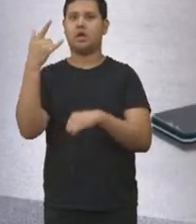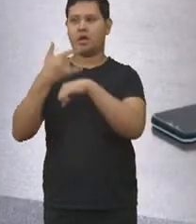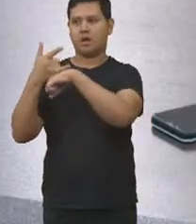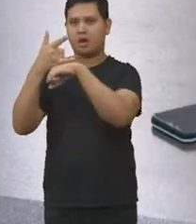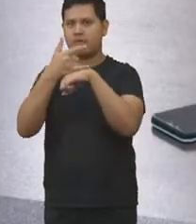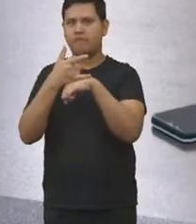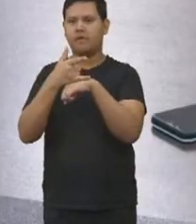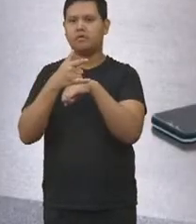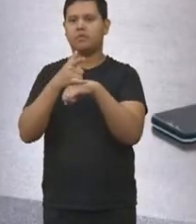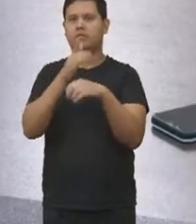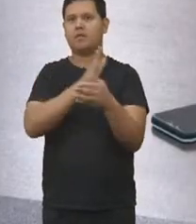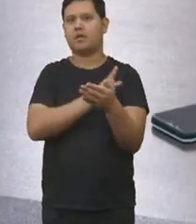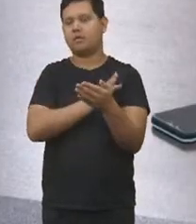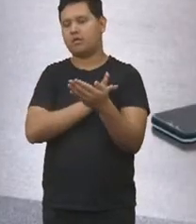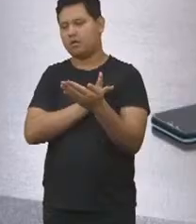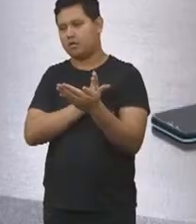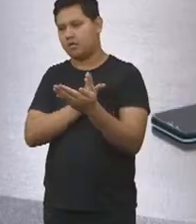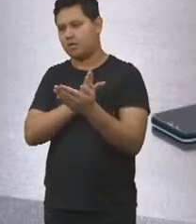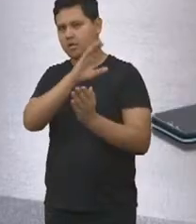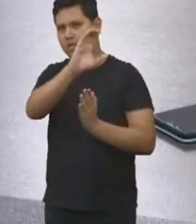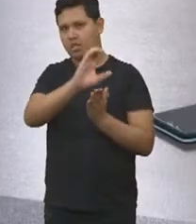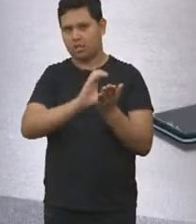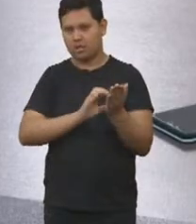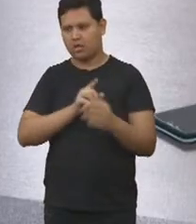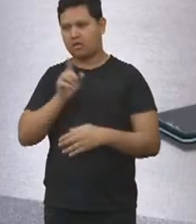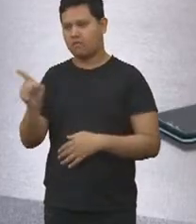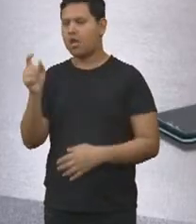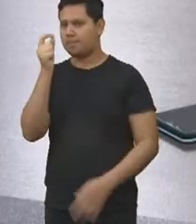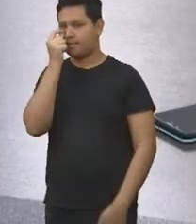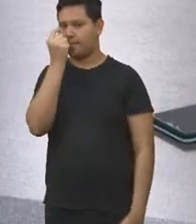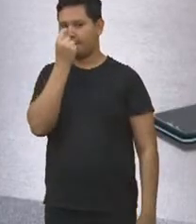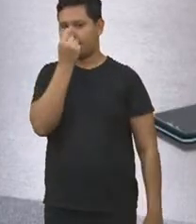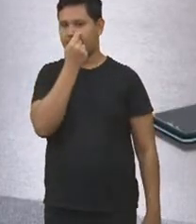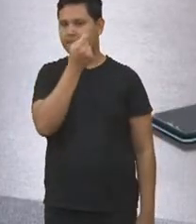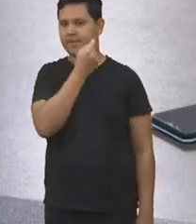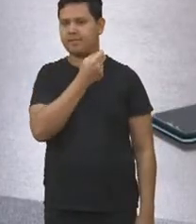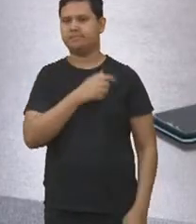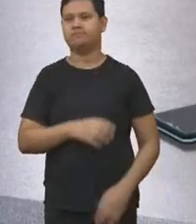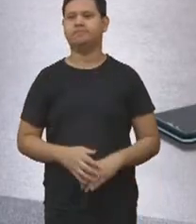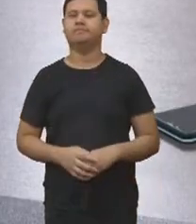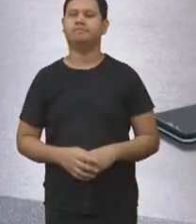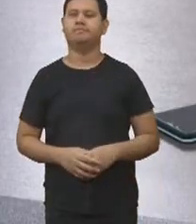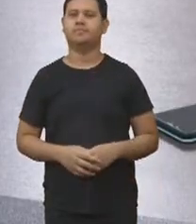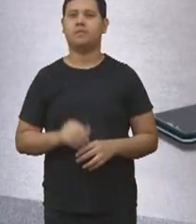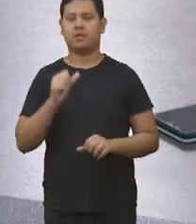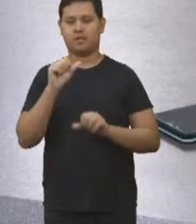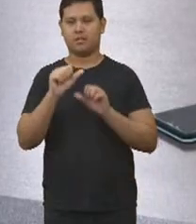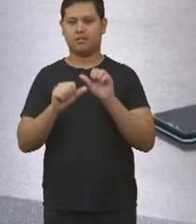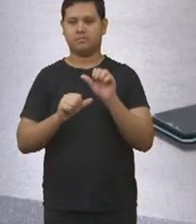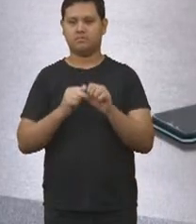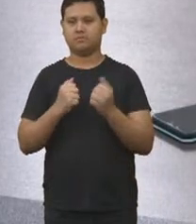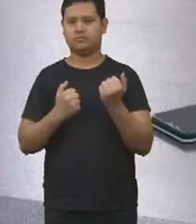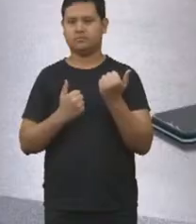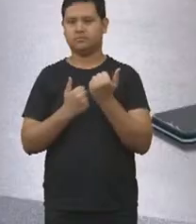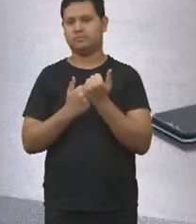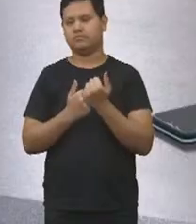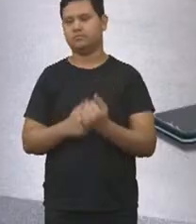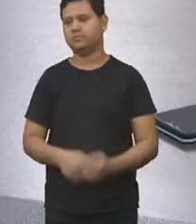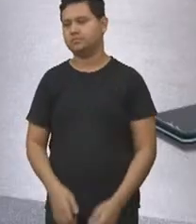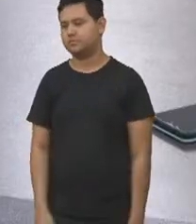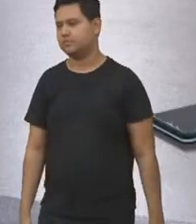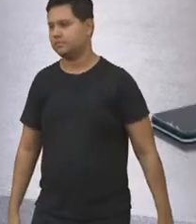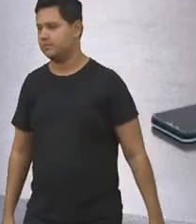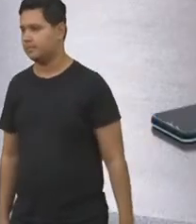para enviar emenda para o Parque Minha Lua. Porque depois que enviar a emenda, aí